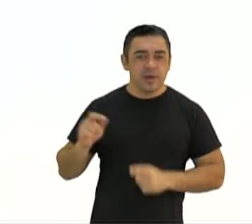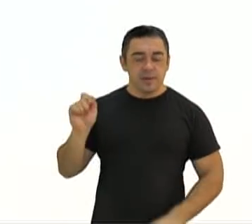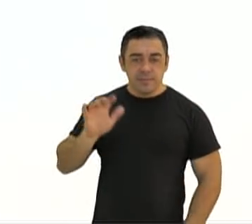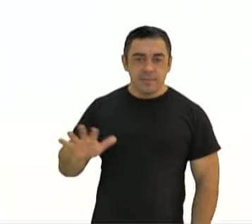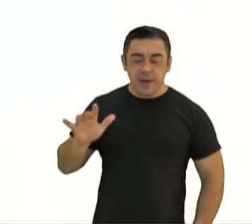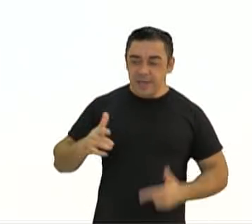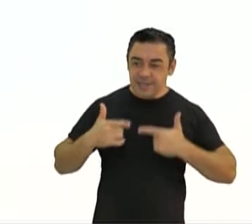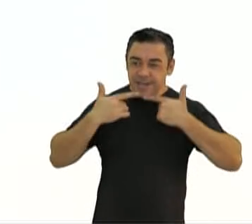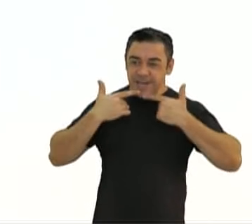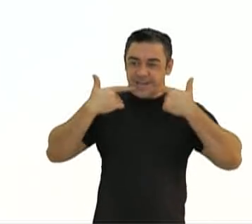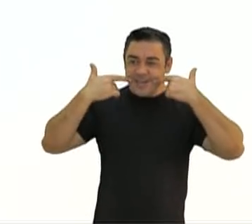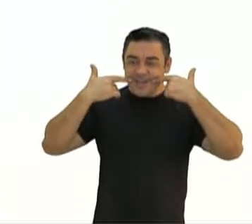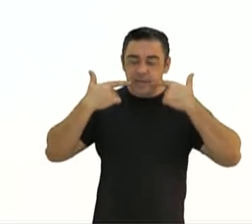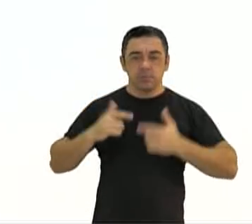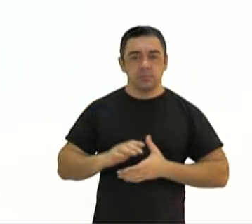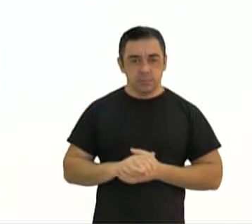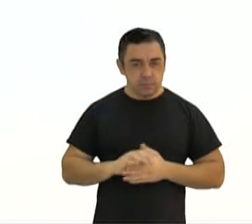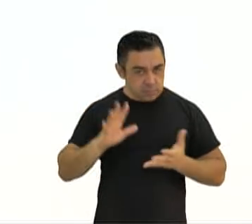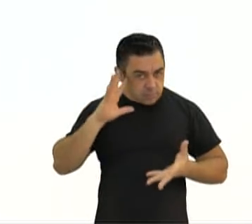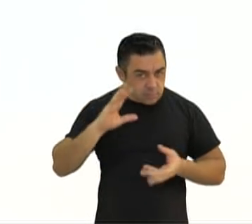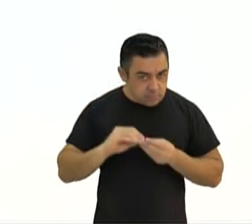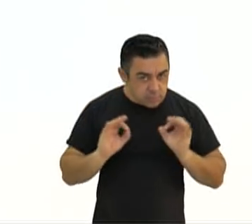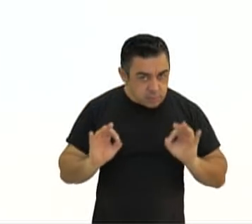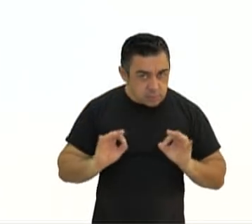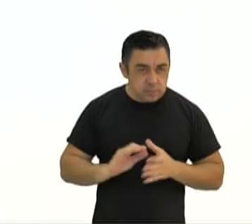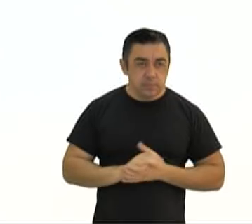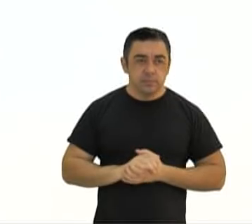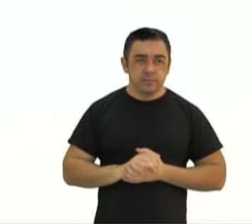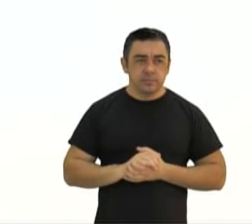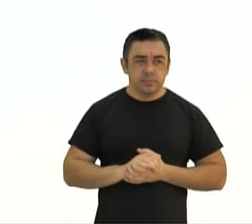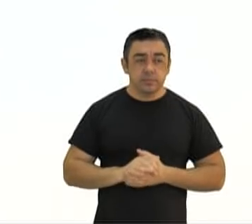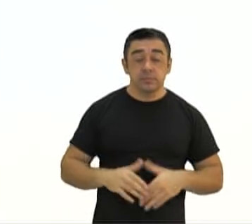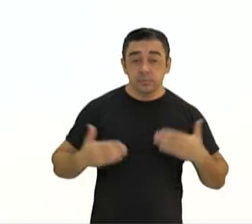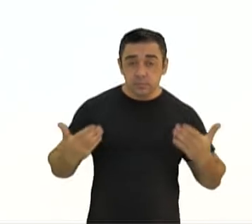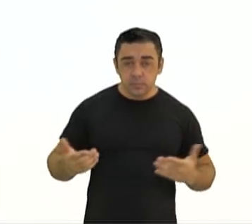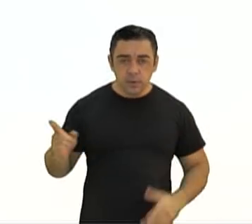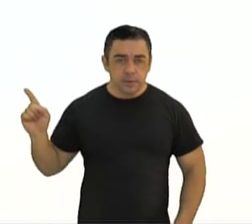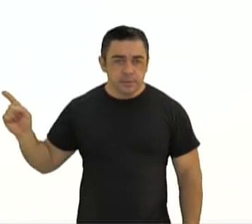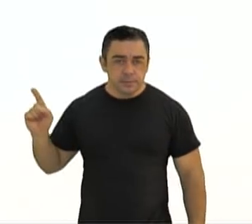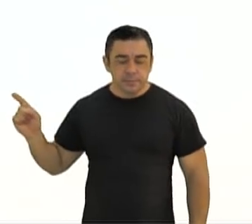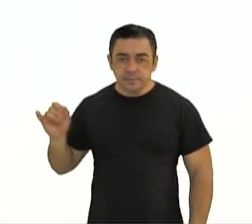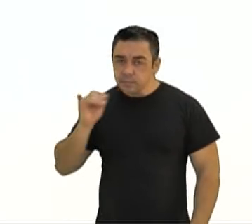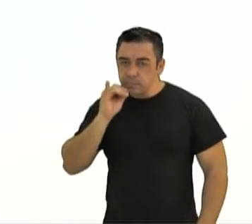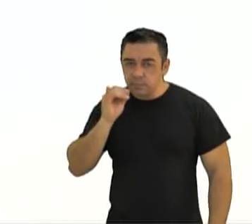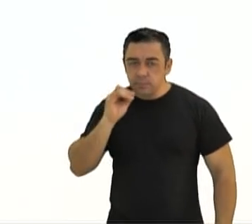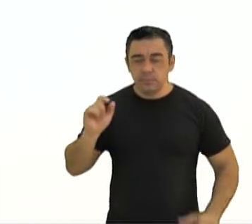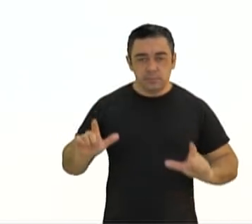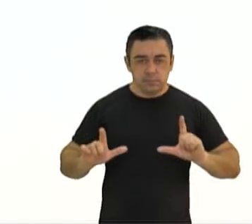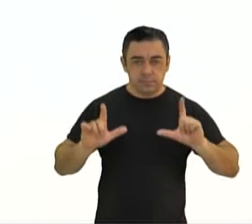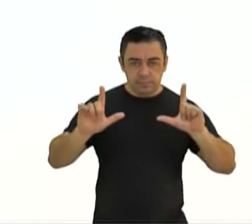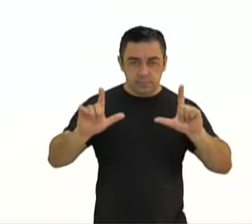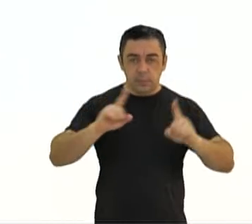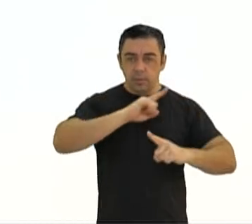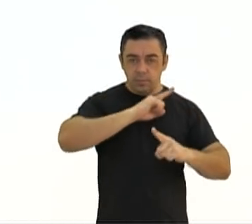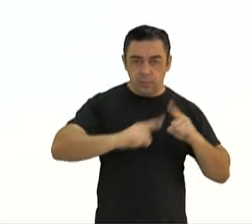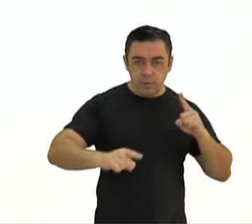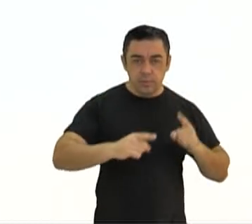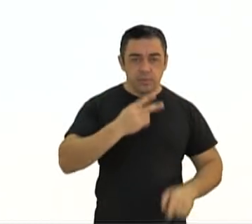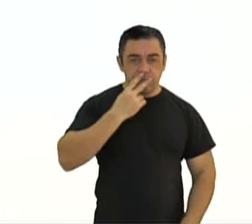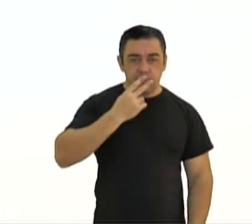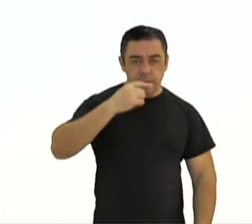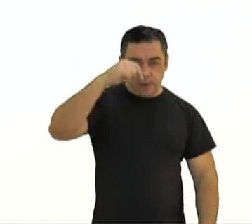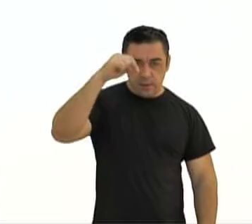eles aparecem sorrindo. Entenderam? Vamos lá. Eu tenho aqui placas. É proibido fumar